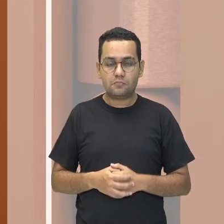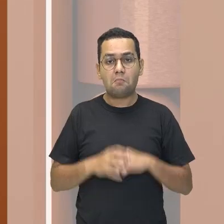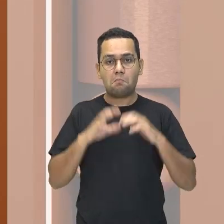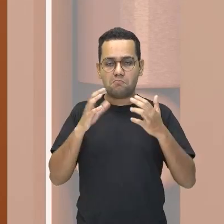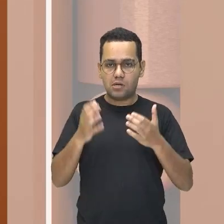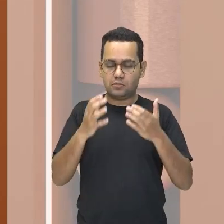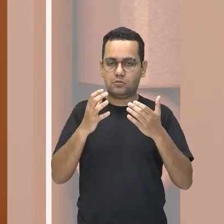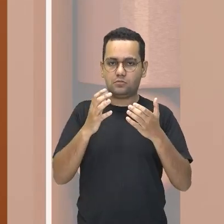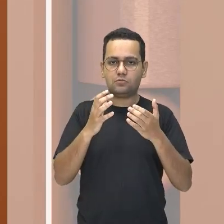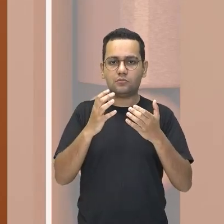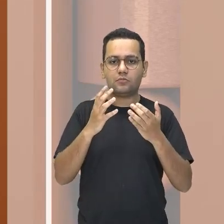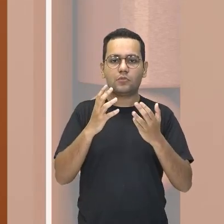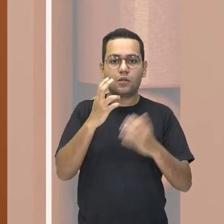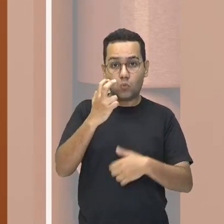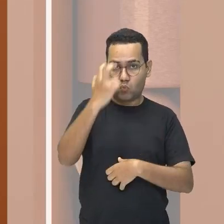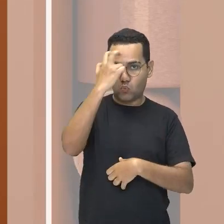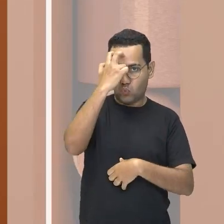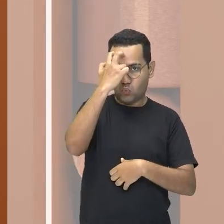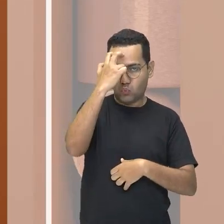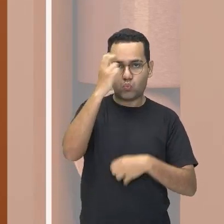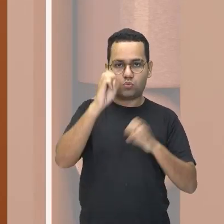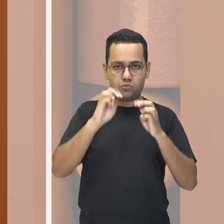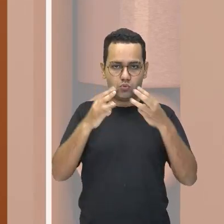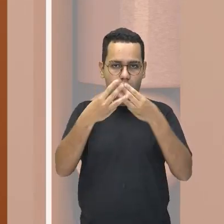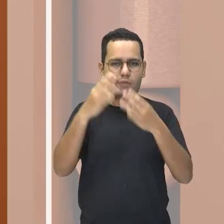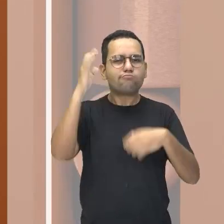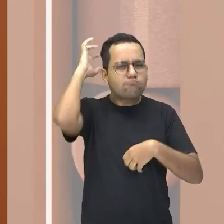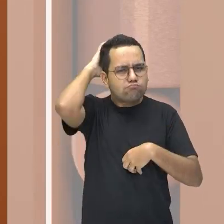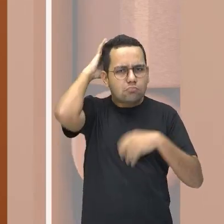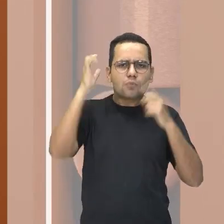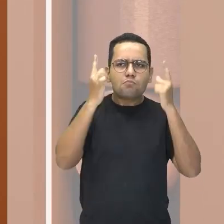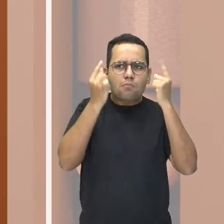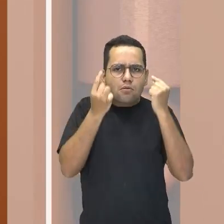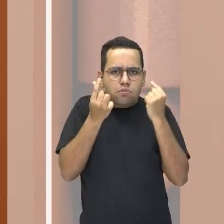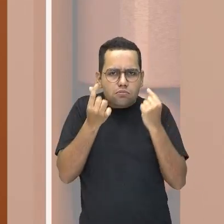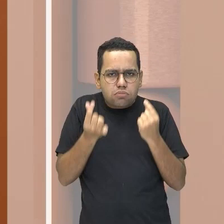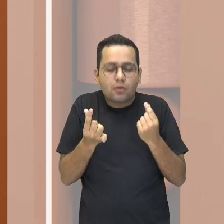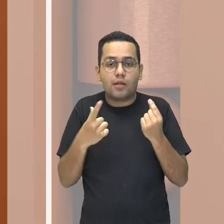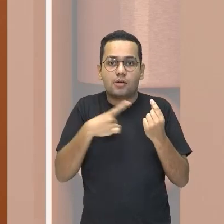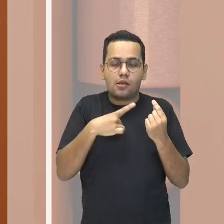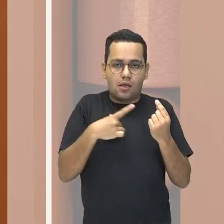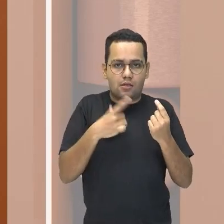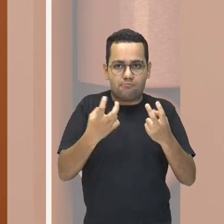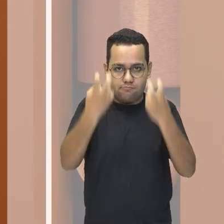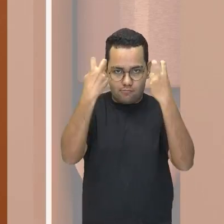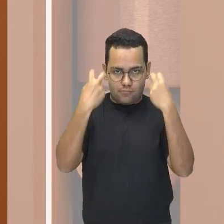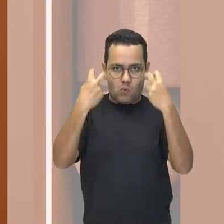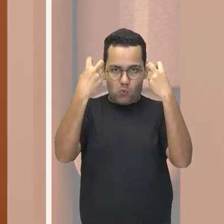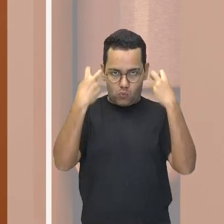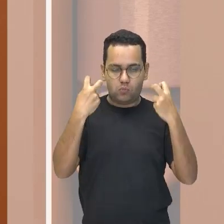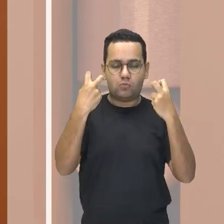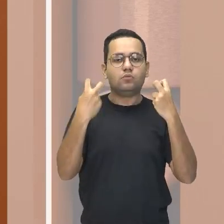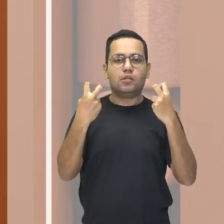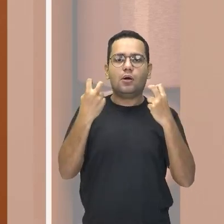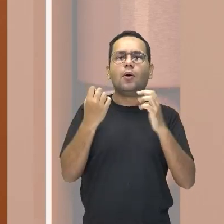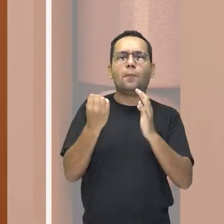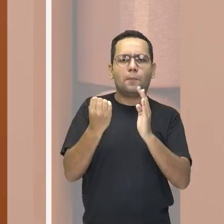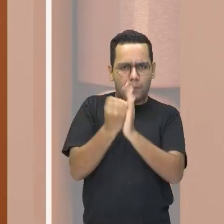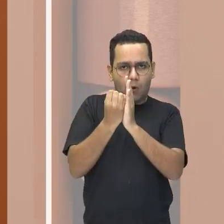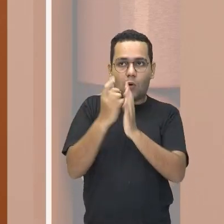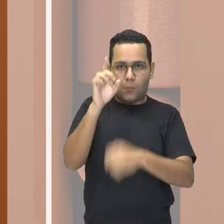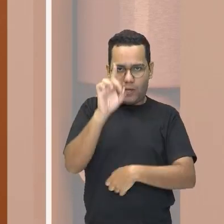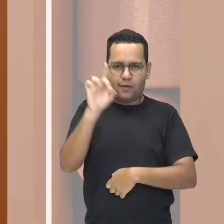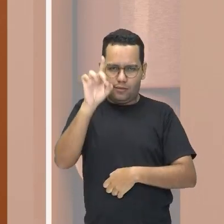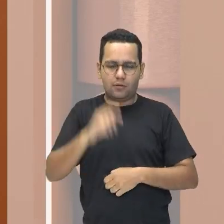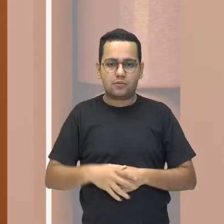quando você vai sacrificar um cordeiro para Yahvé, que é o Deus que a gente conhece, o Deus judeu, lá no